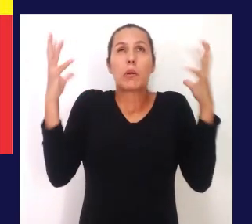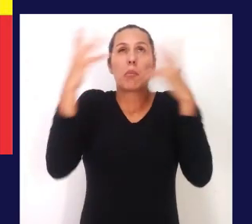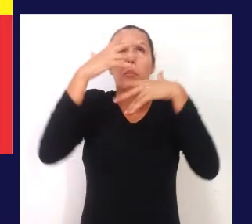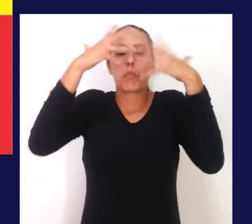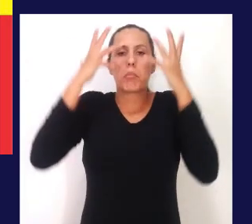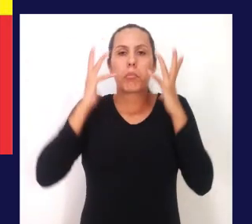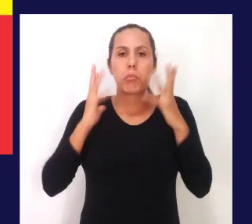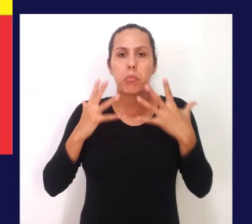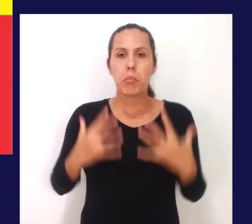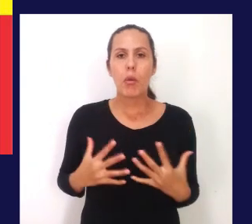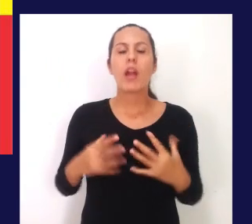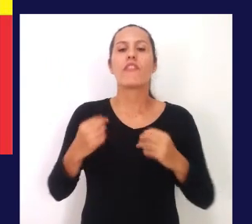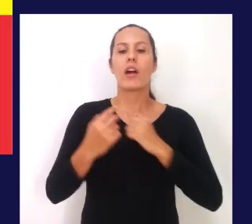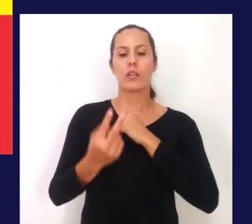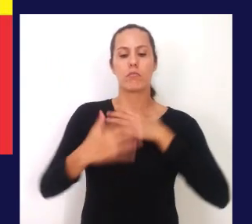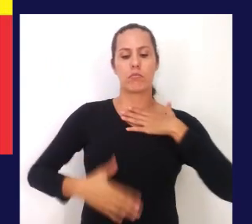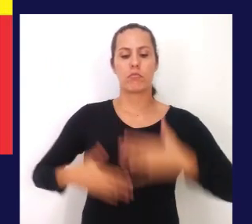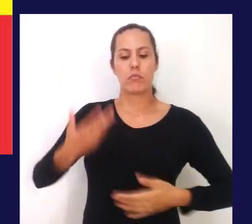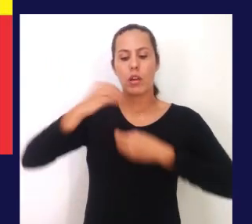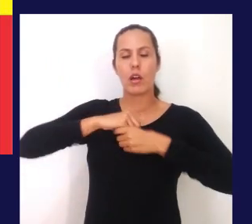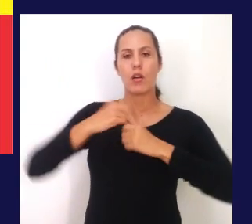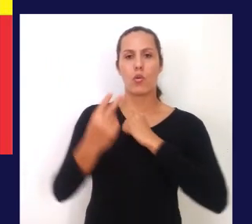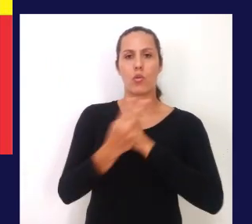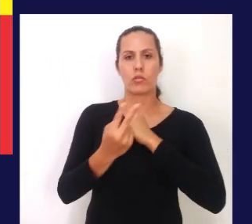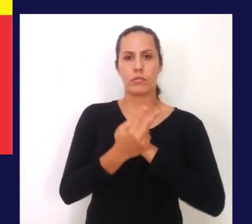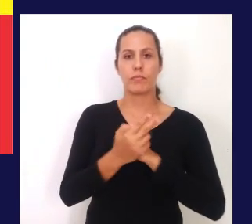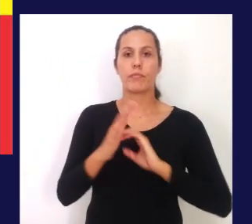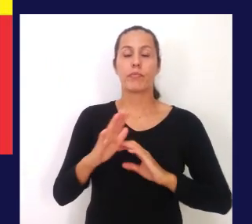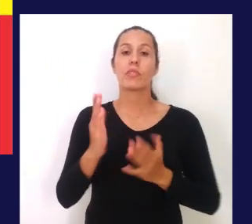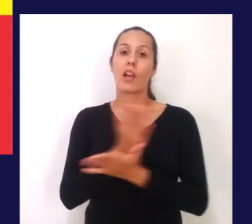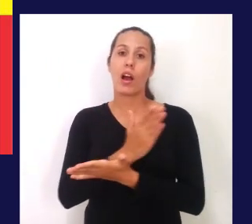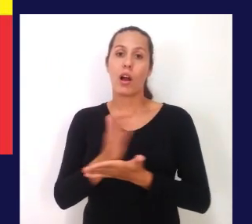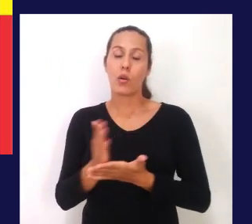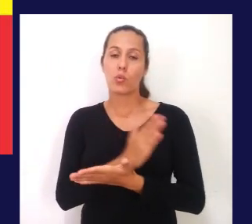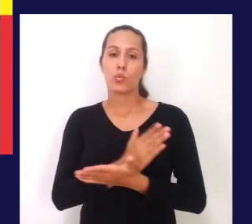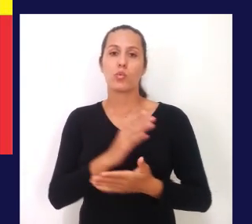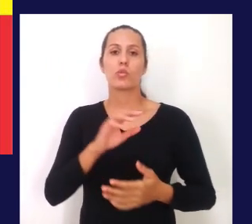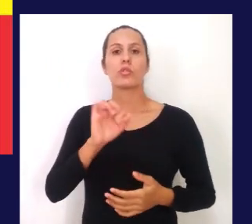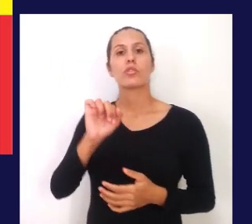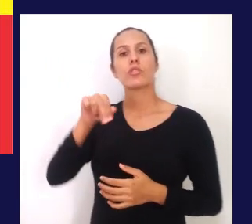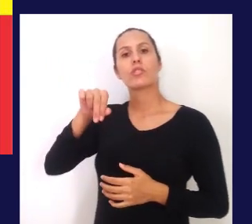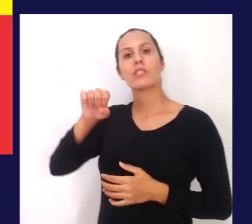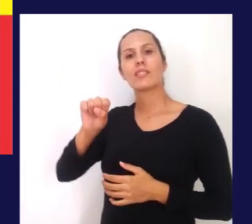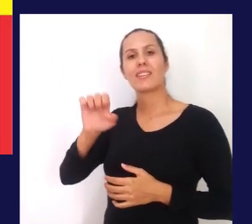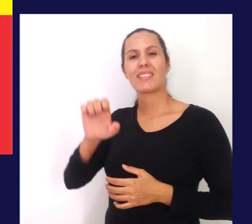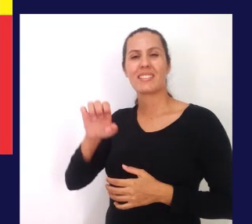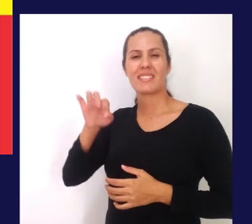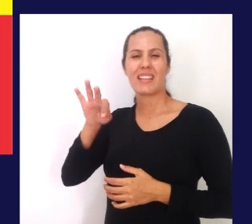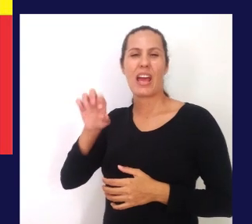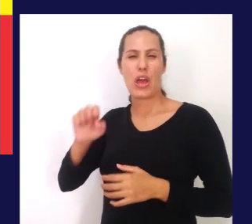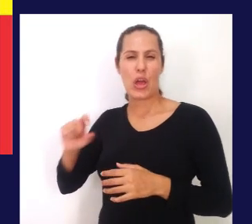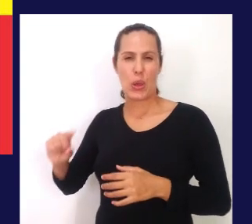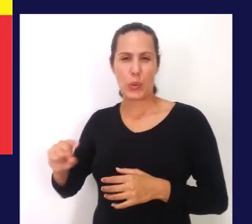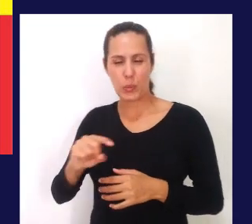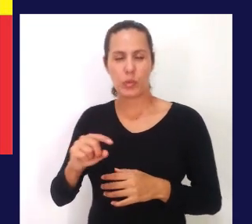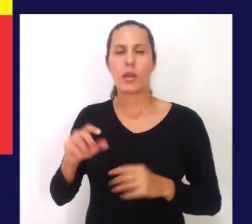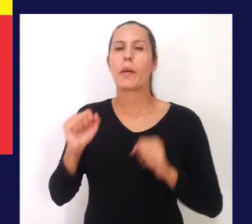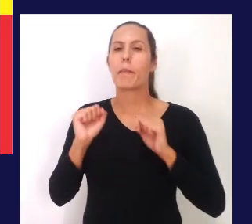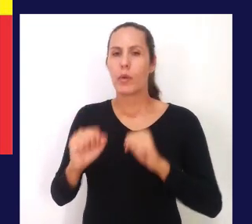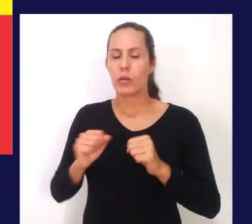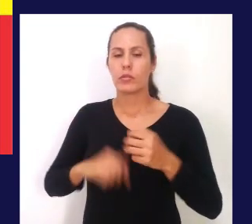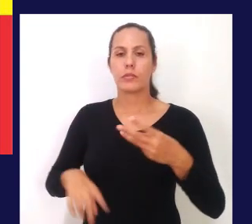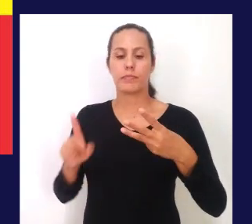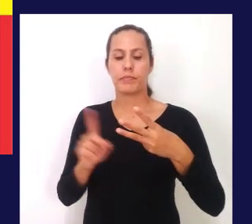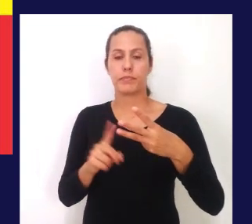por um gelo, que vai permitir a sua conservação. Nos exemplos de mumificação, a gente tem insetos que